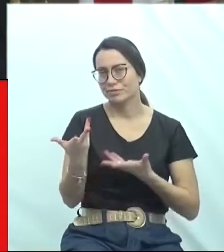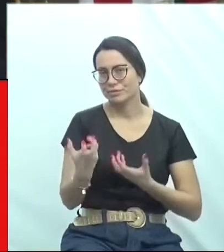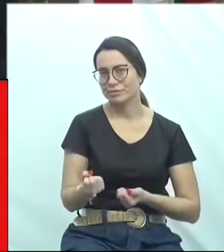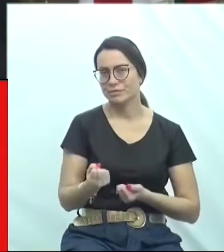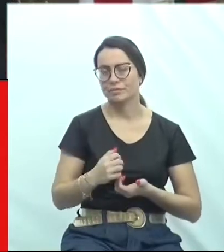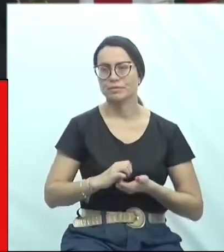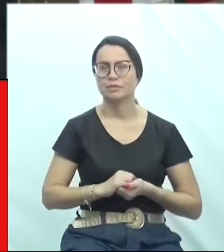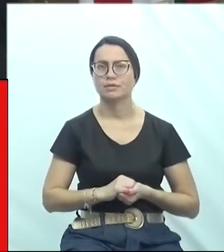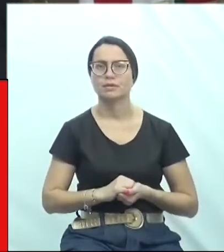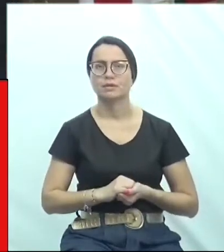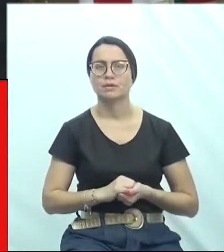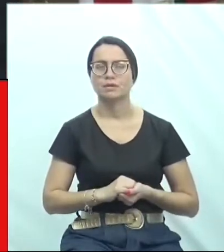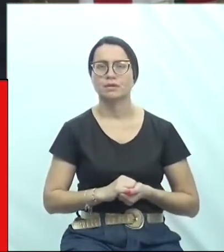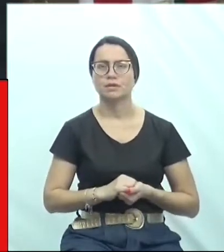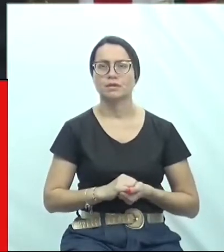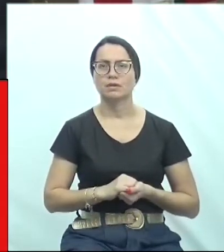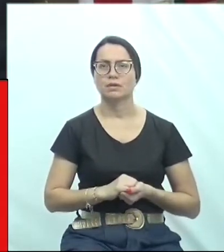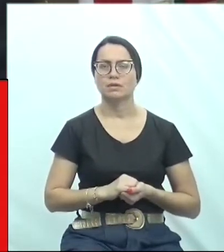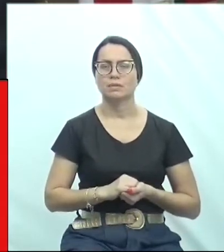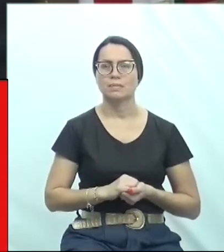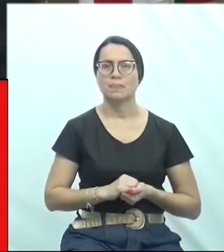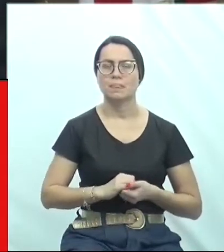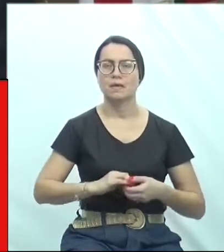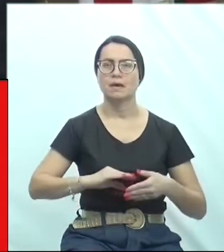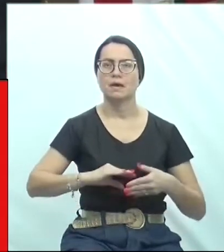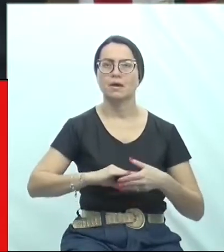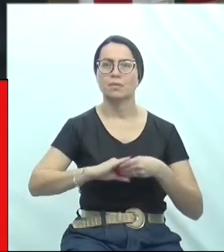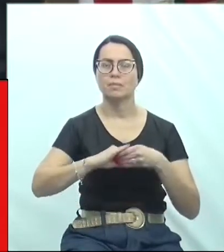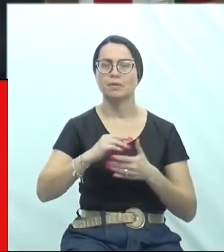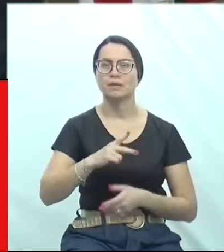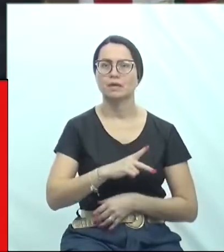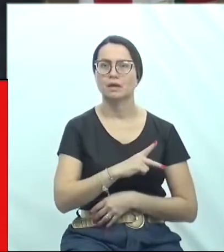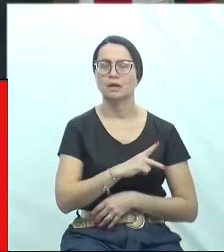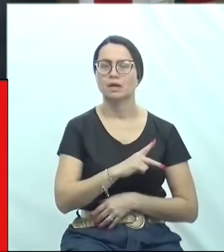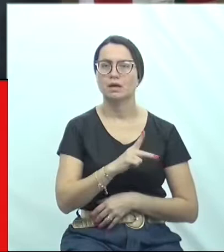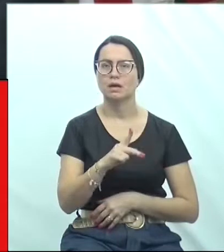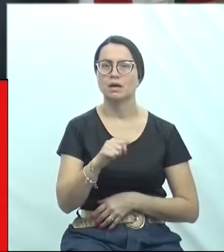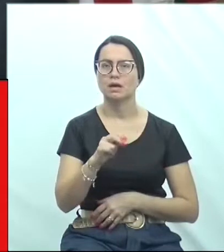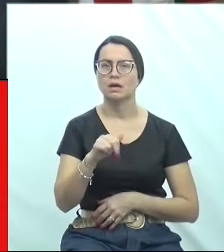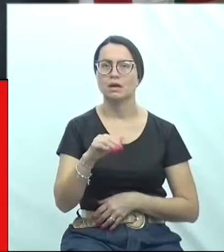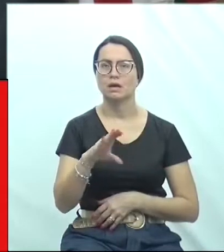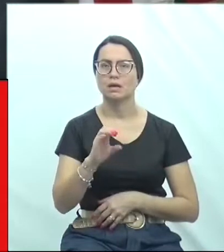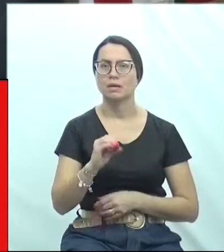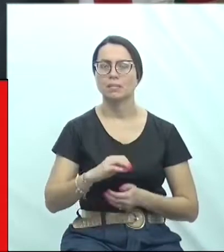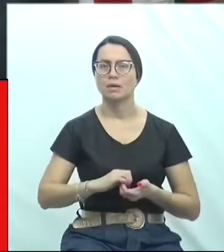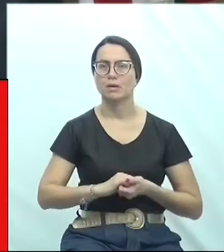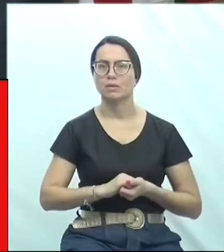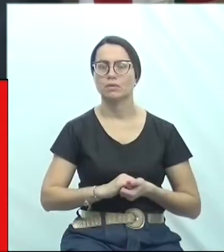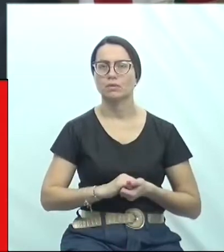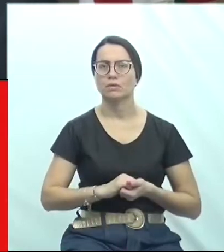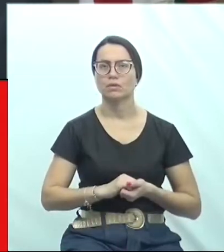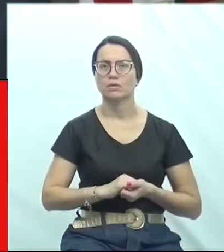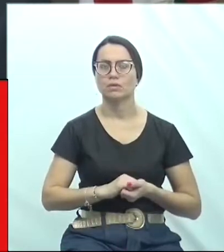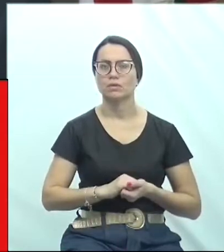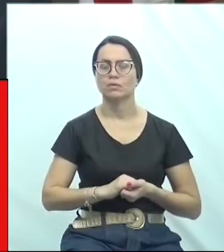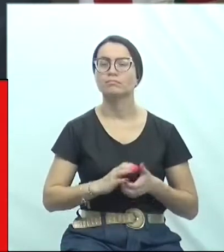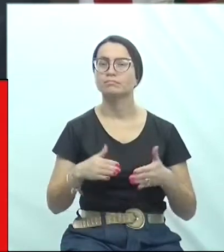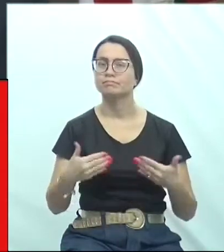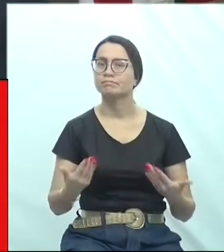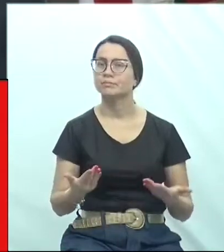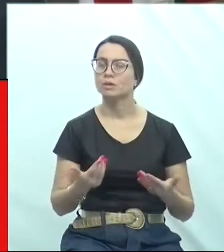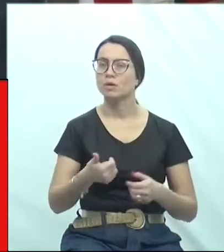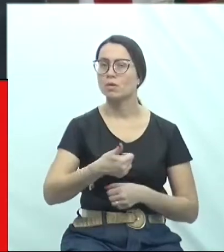né? Que está ali no plenário da Casan, gerente, né? Gerente comercial. Então, primeiro agradecer